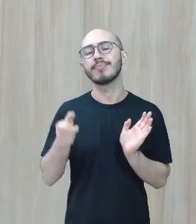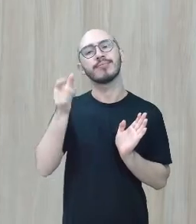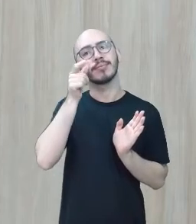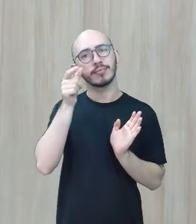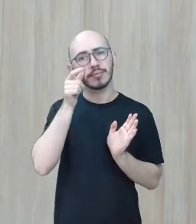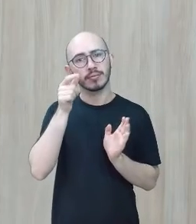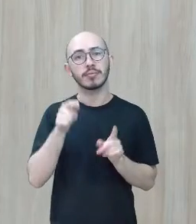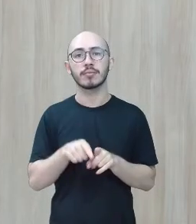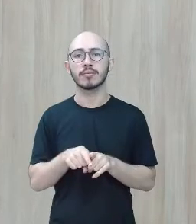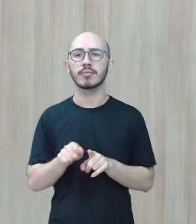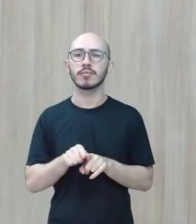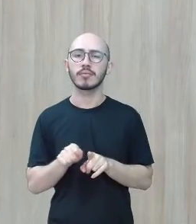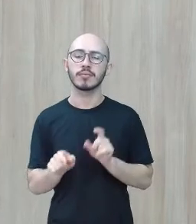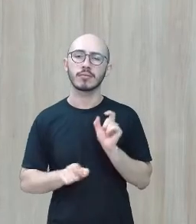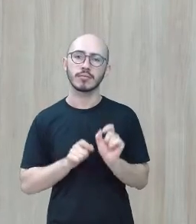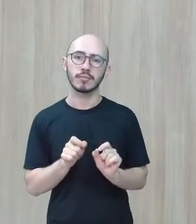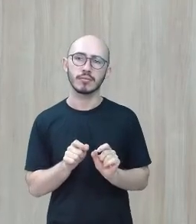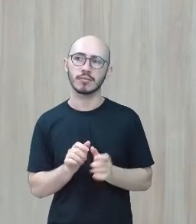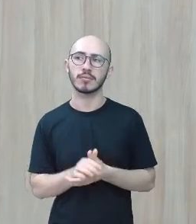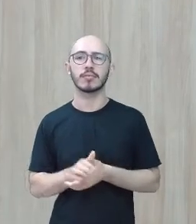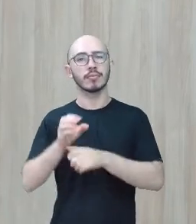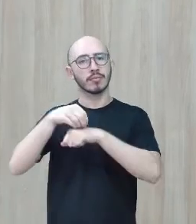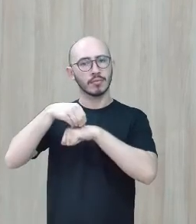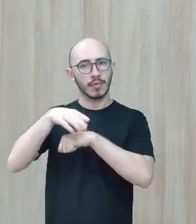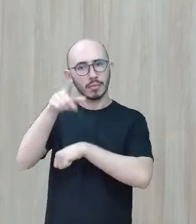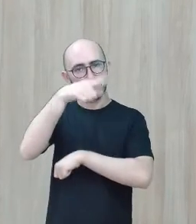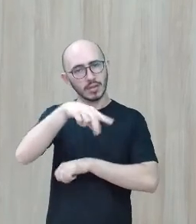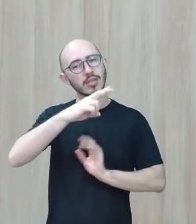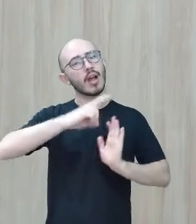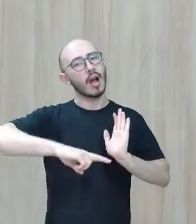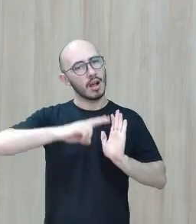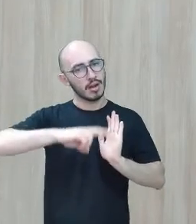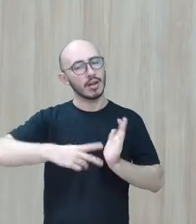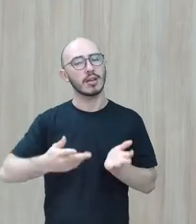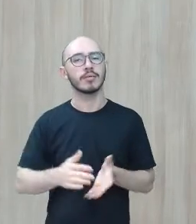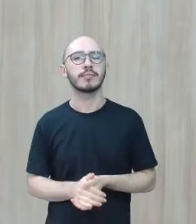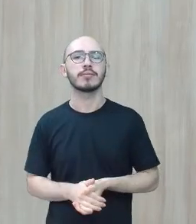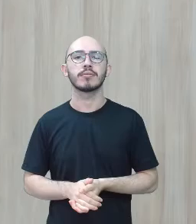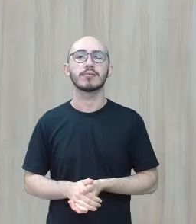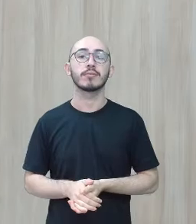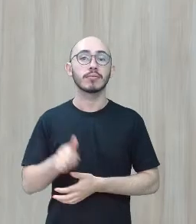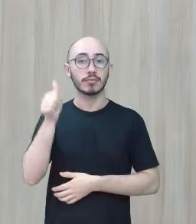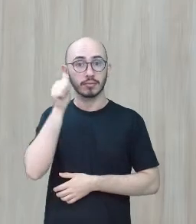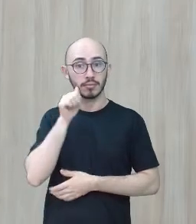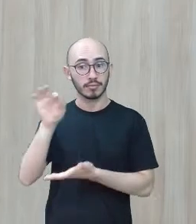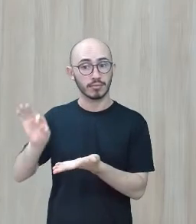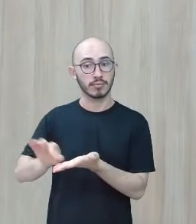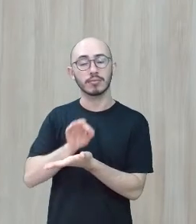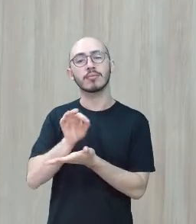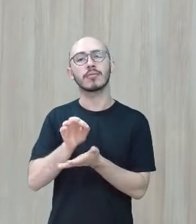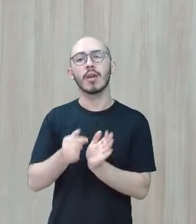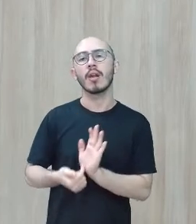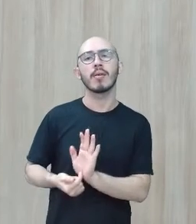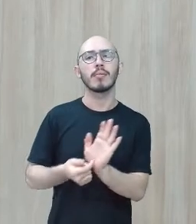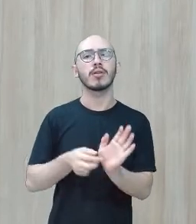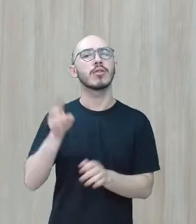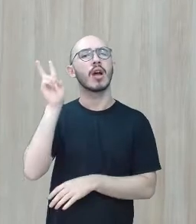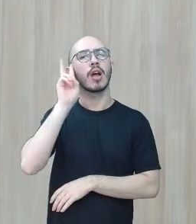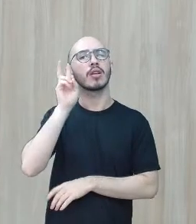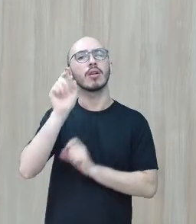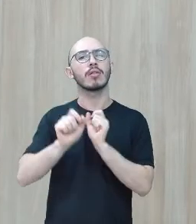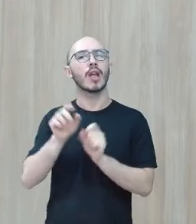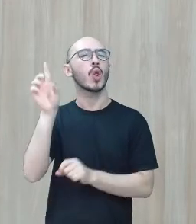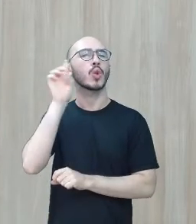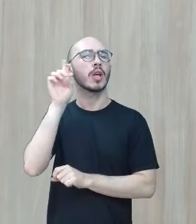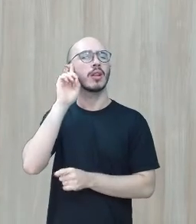interessante. Inclusive, recomendaria a leitura. E ela vai construindo toda uma história através desse dia a dia.